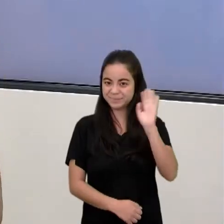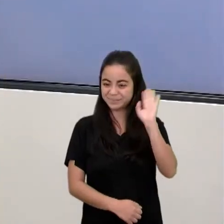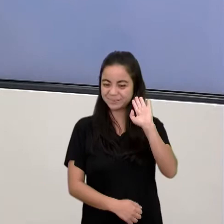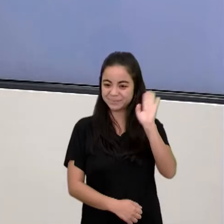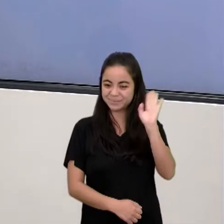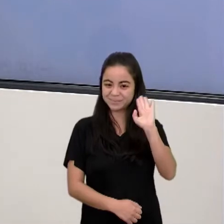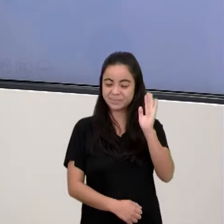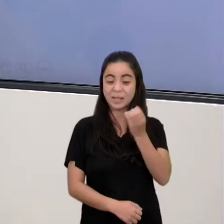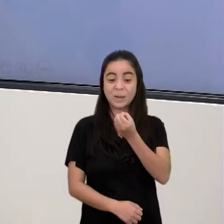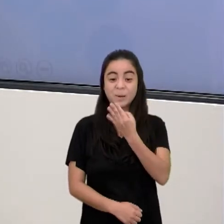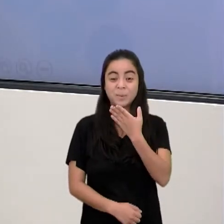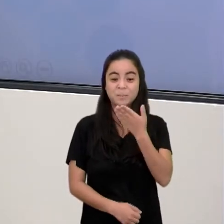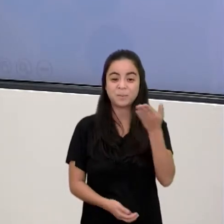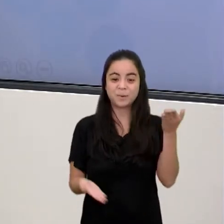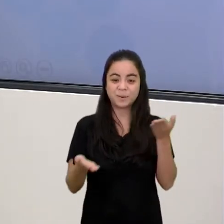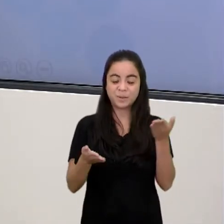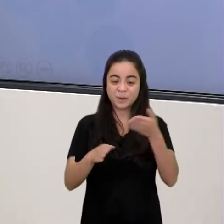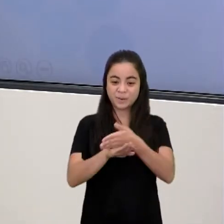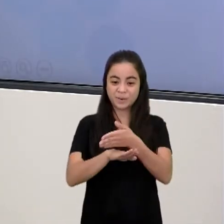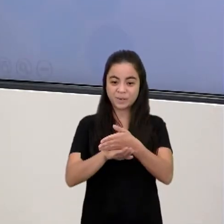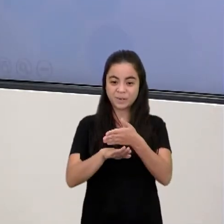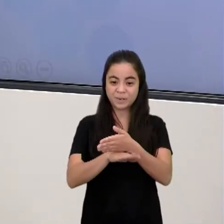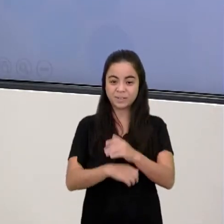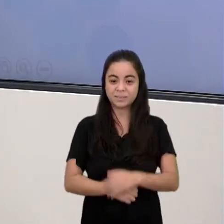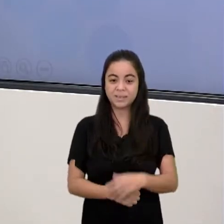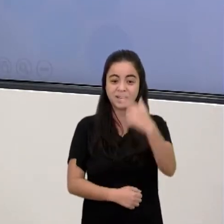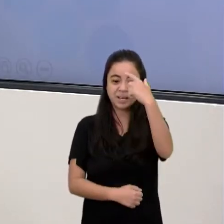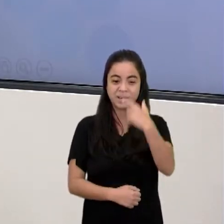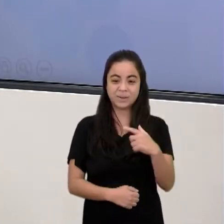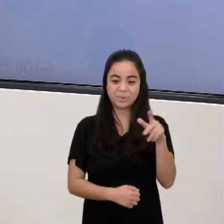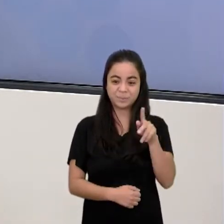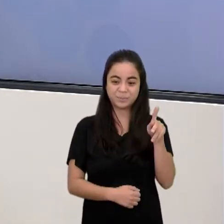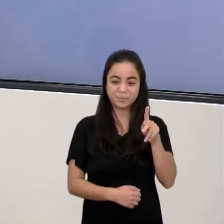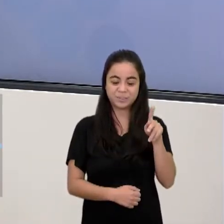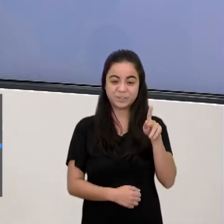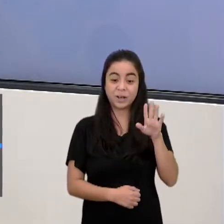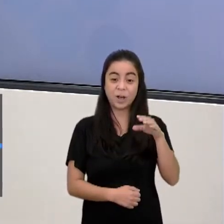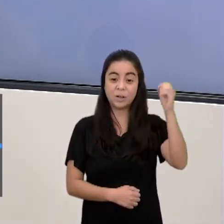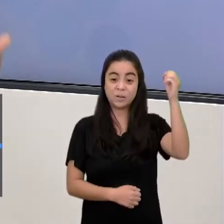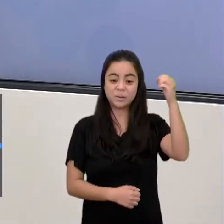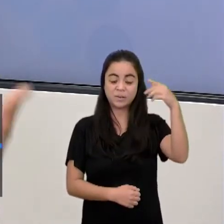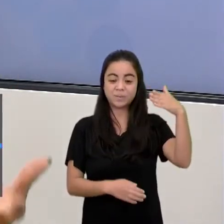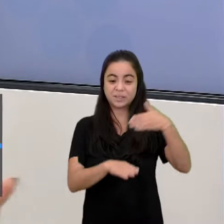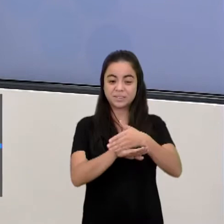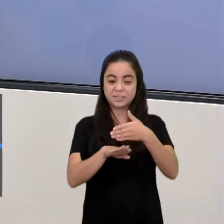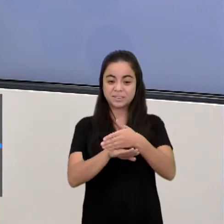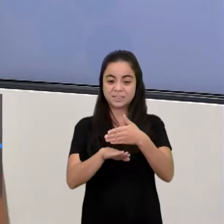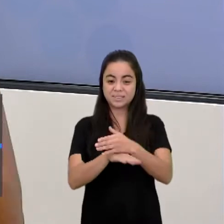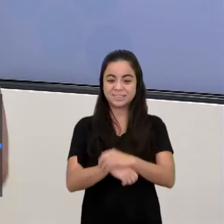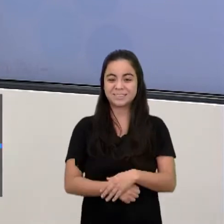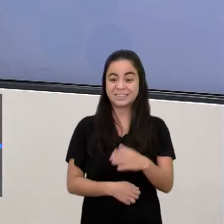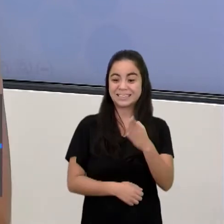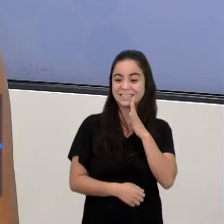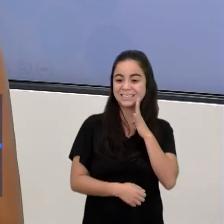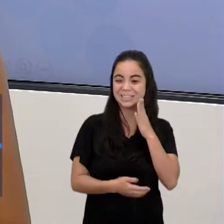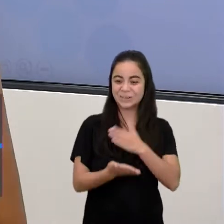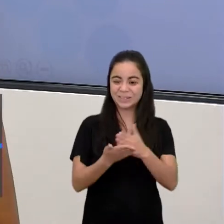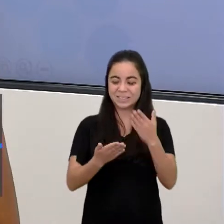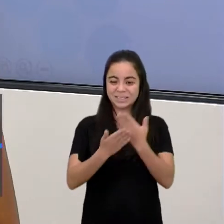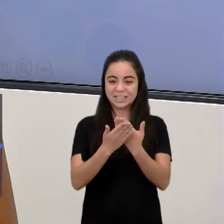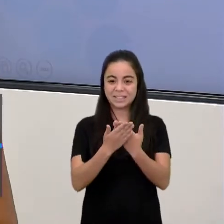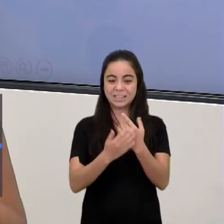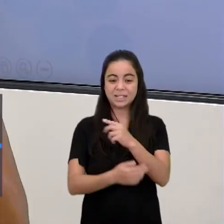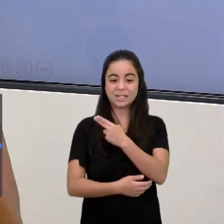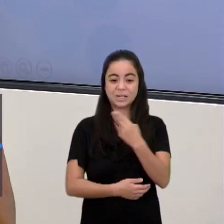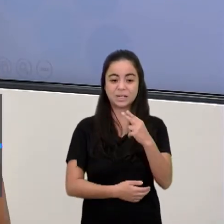Oi, gente, que bom que vocês chegaram aqui na nossa aula. Eu sou a nossa campainha de entrada. Isso mesmo, vamos começar a nossa aula. Eu sou a Viviane, a professora